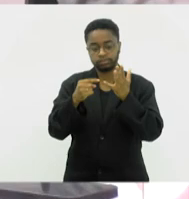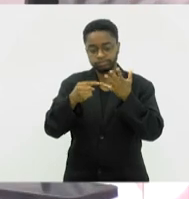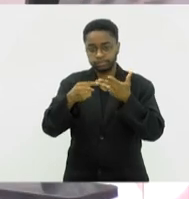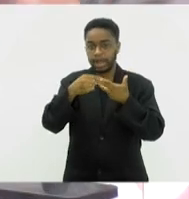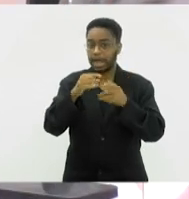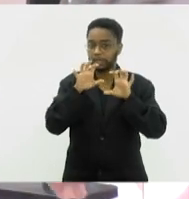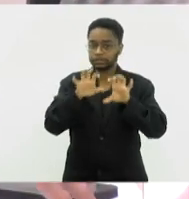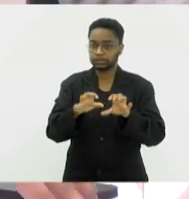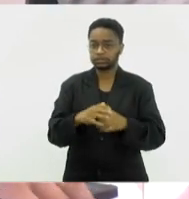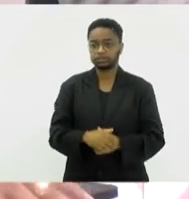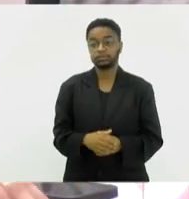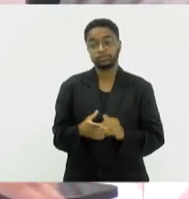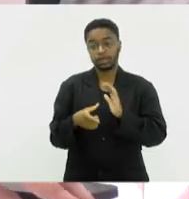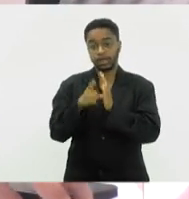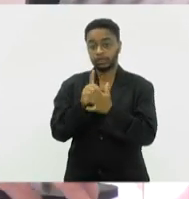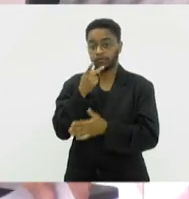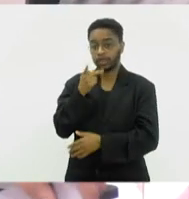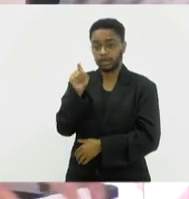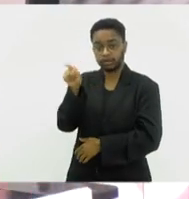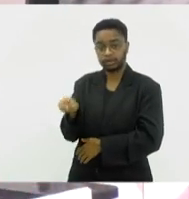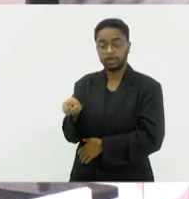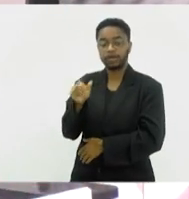antes de me dirigir à senhora Vanessa,